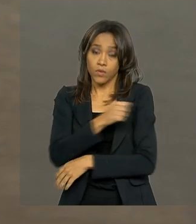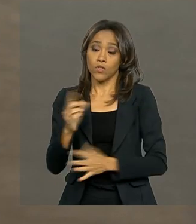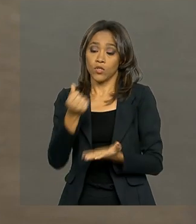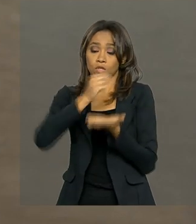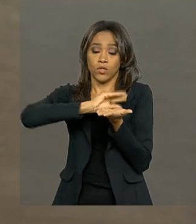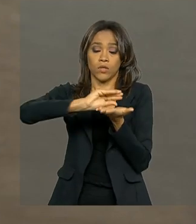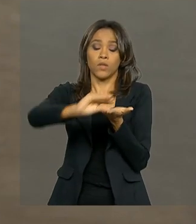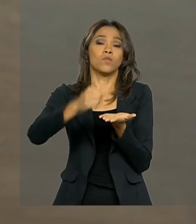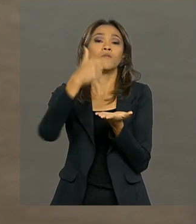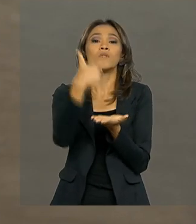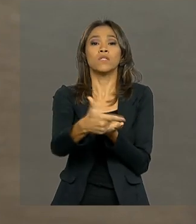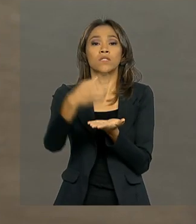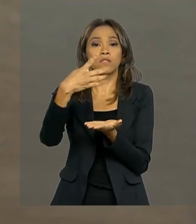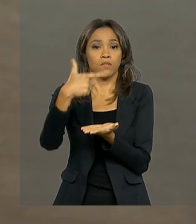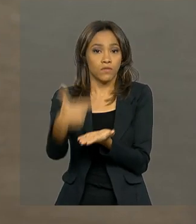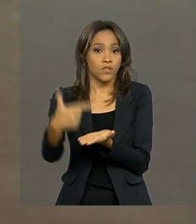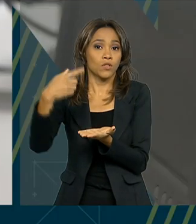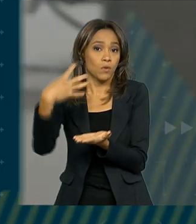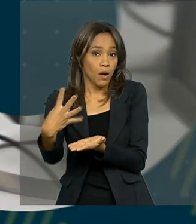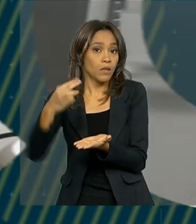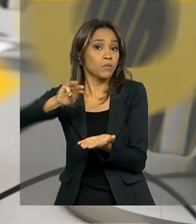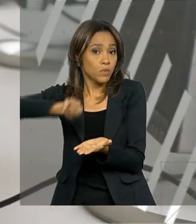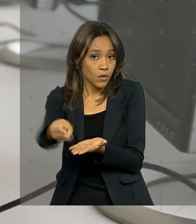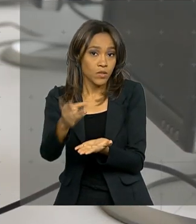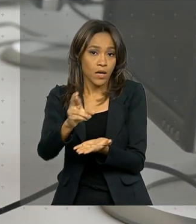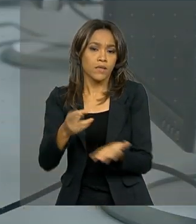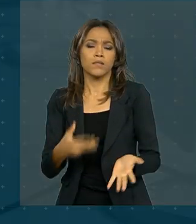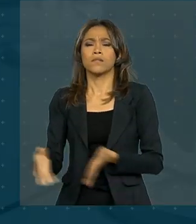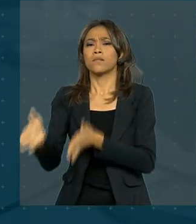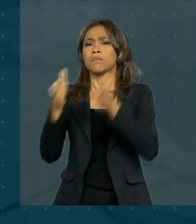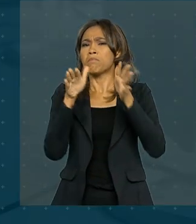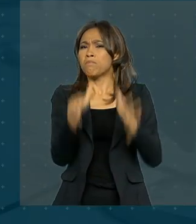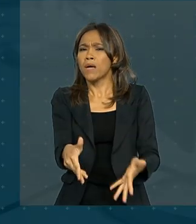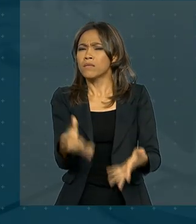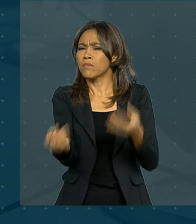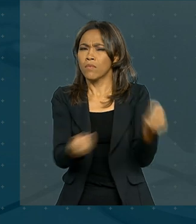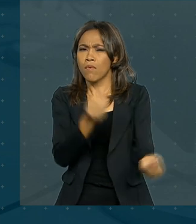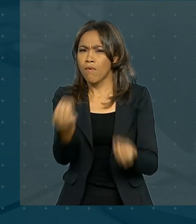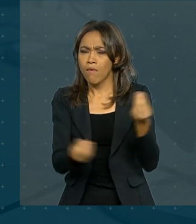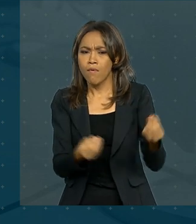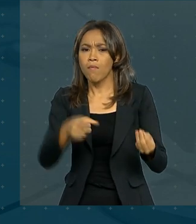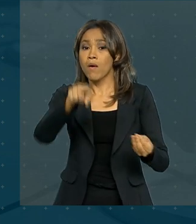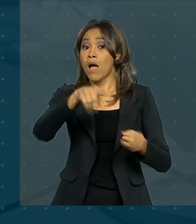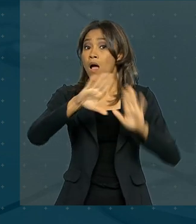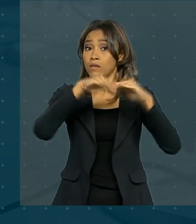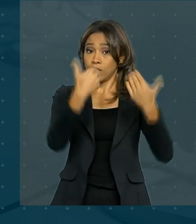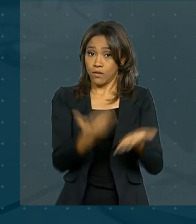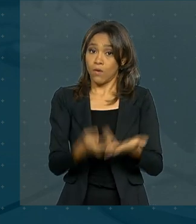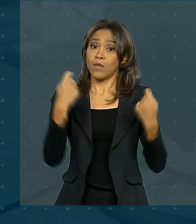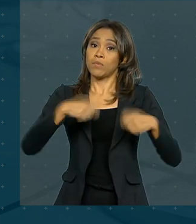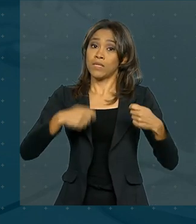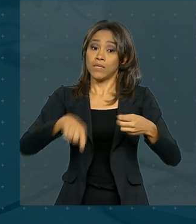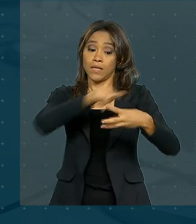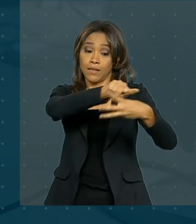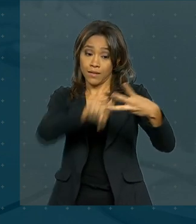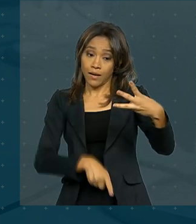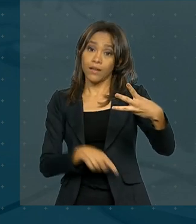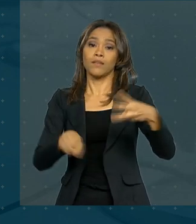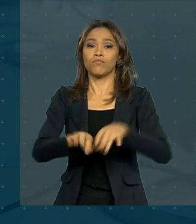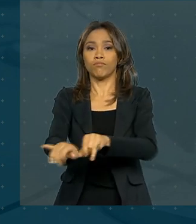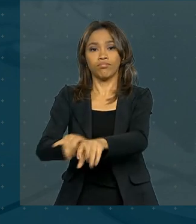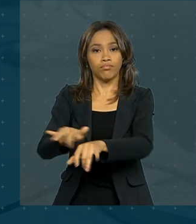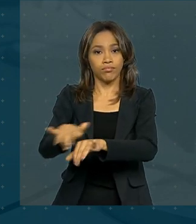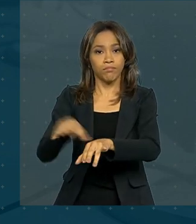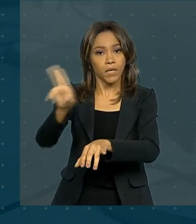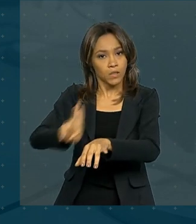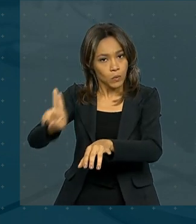224 milhões de reais. Para participar do programa, é preciso que as escolas tenham pelo menos três computadores para uso dos